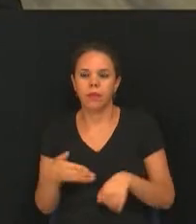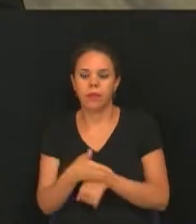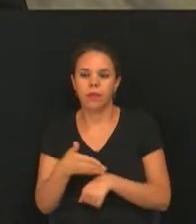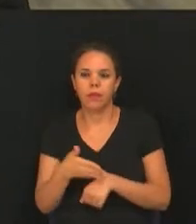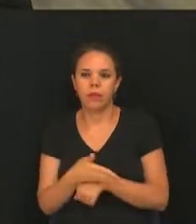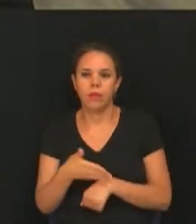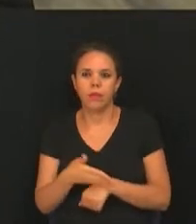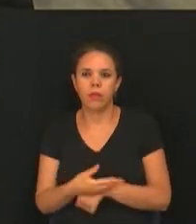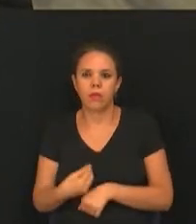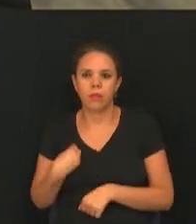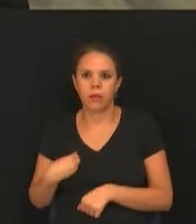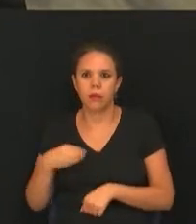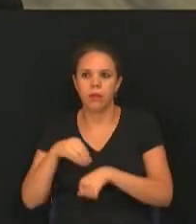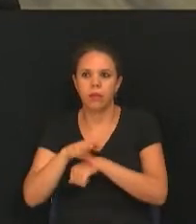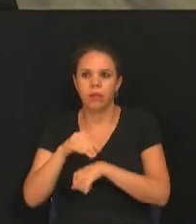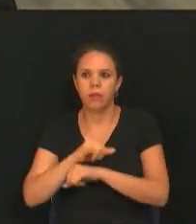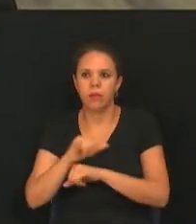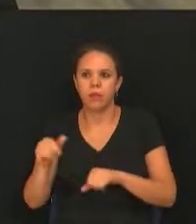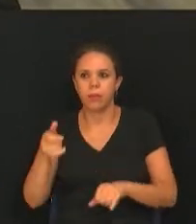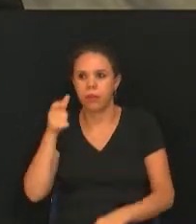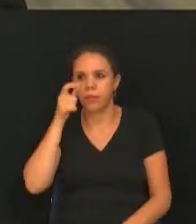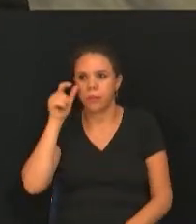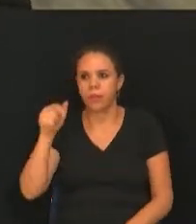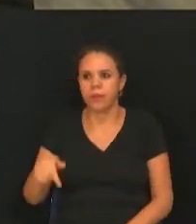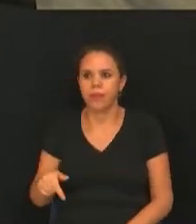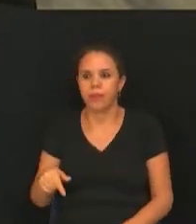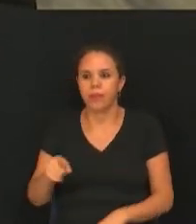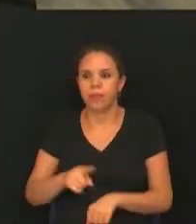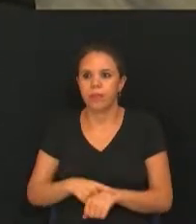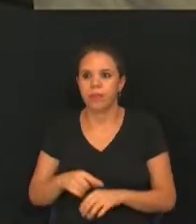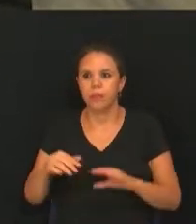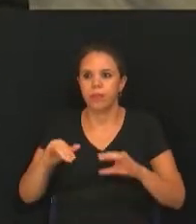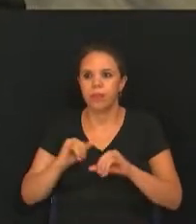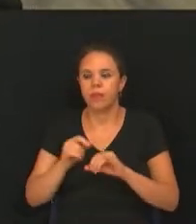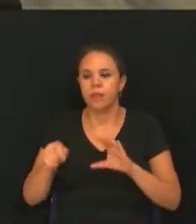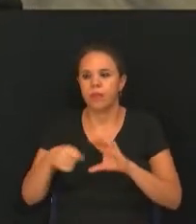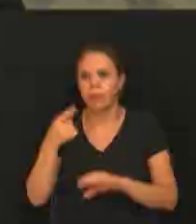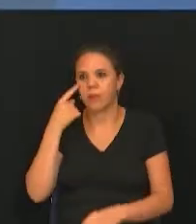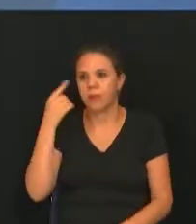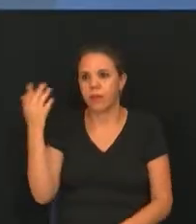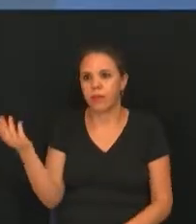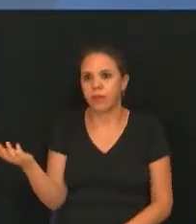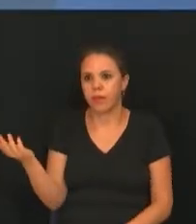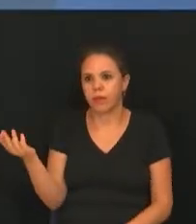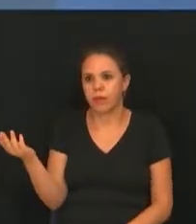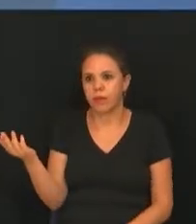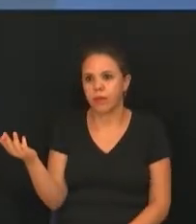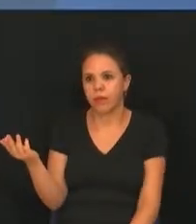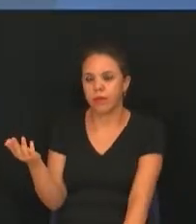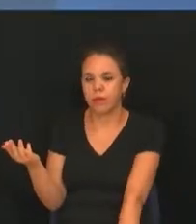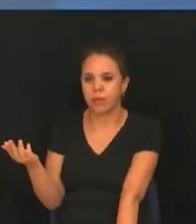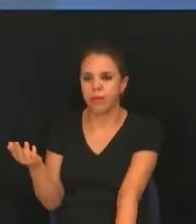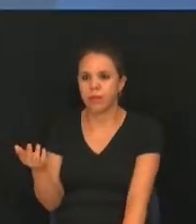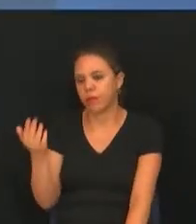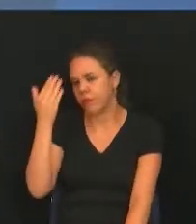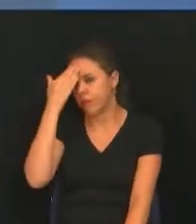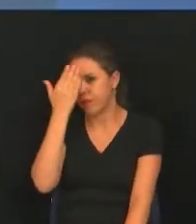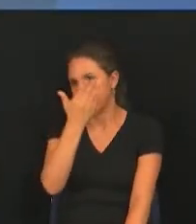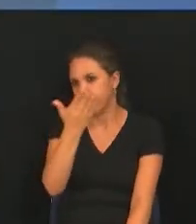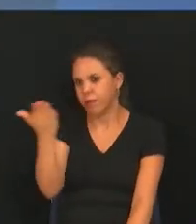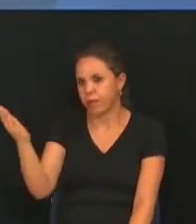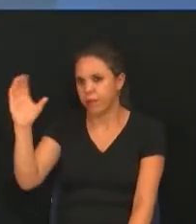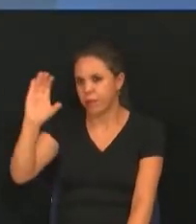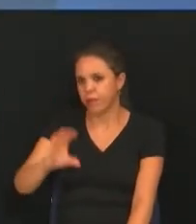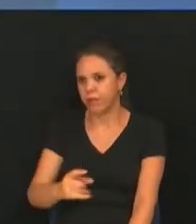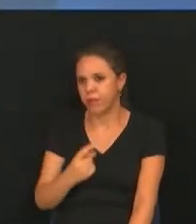ao vivo, qual que é o recado para quem está assistindo a gente nesse momento? Aquela câmera está direto no senhor. Quero agradecer aos cidadãos campineiros